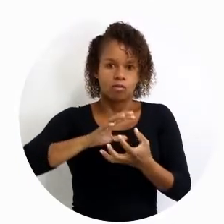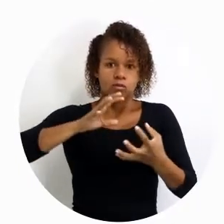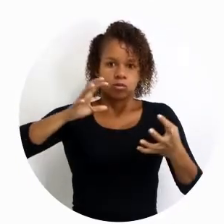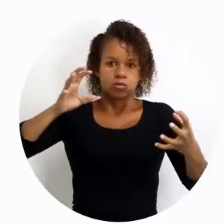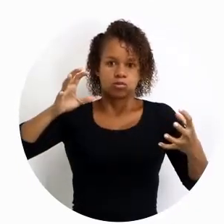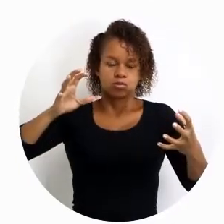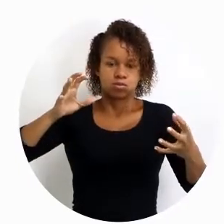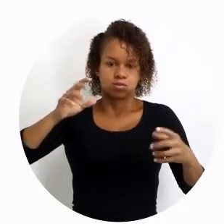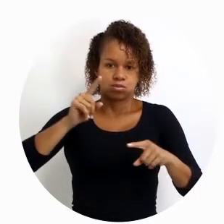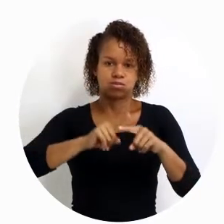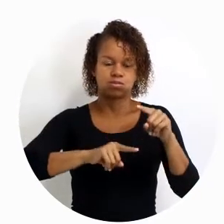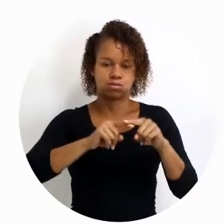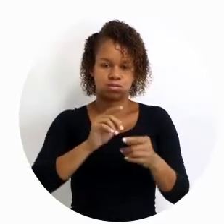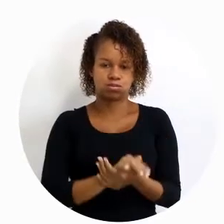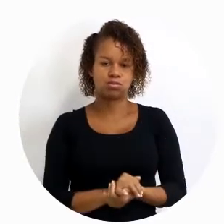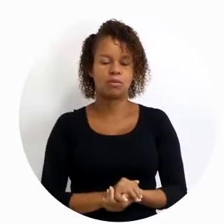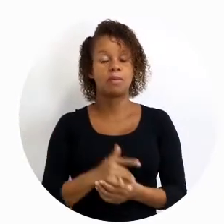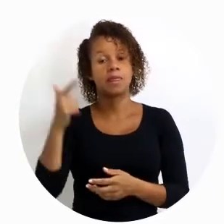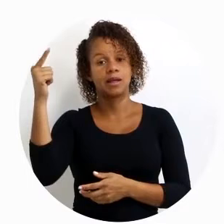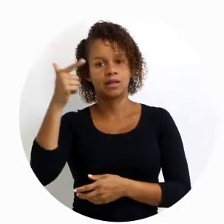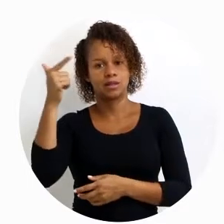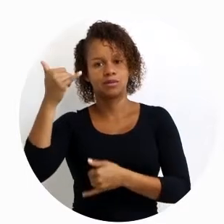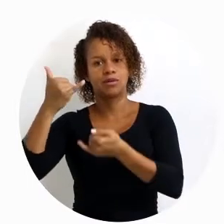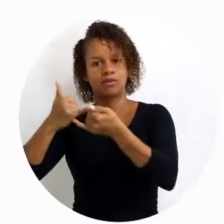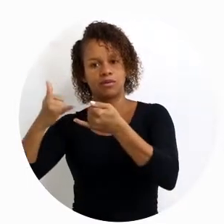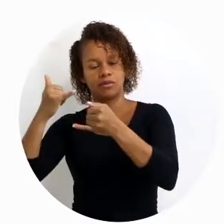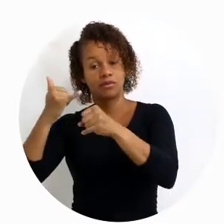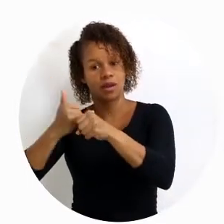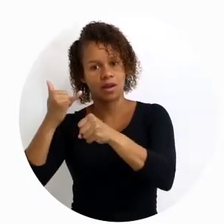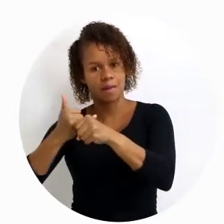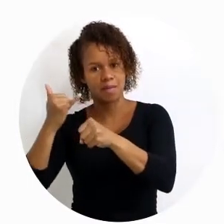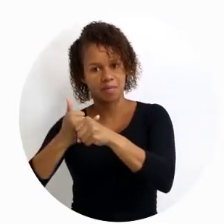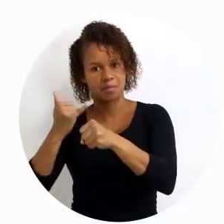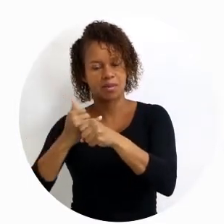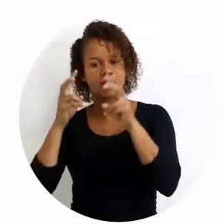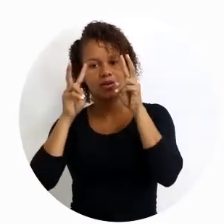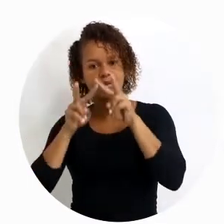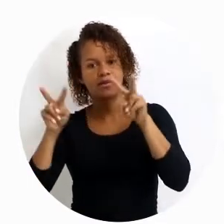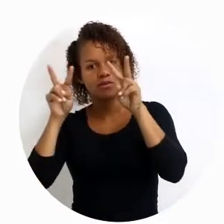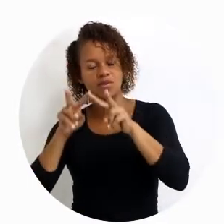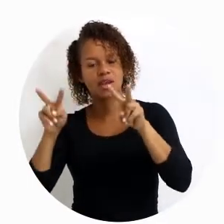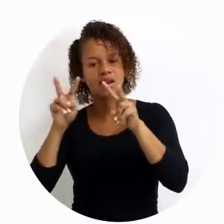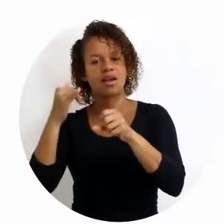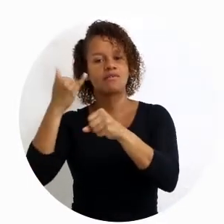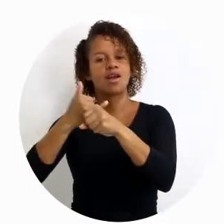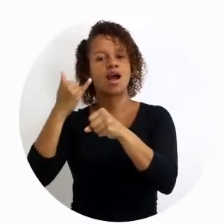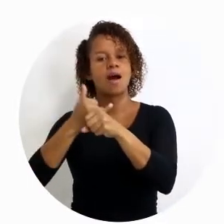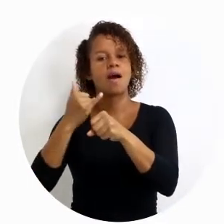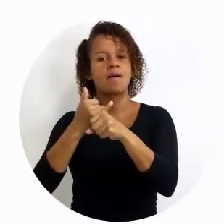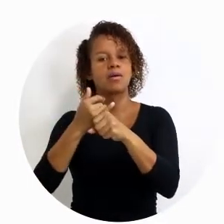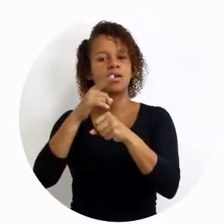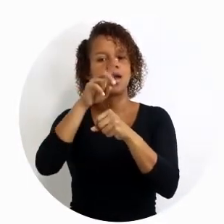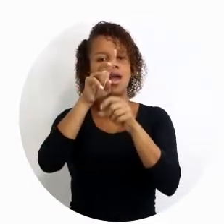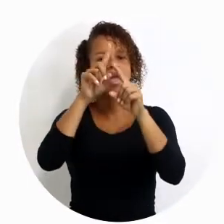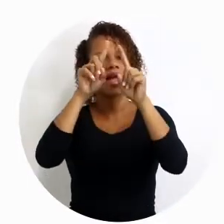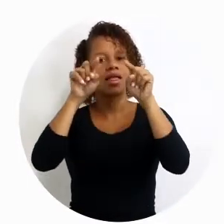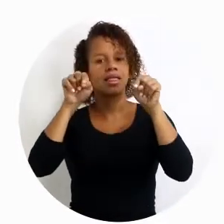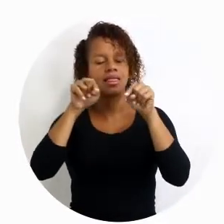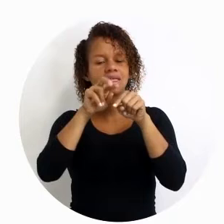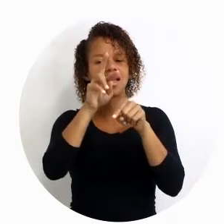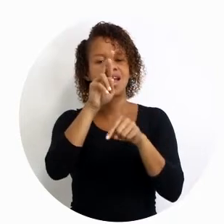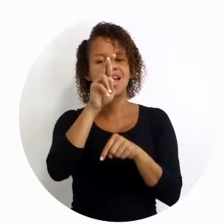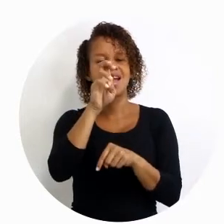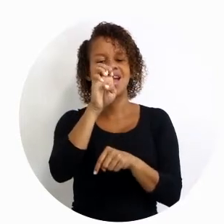volume desse objeto. A segunda ferramenta que nós veremos é a ferramenta de